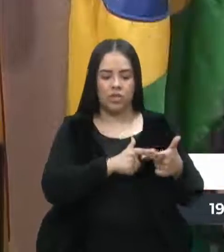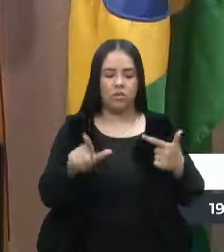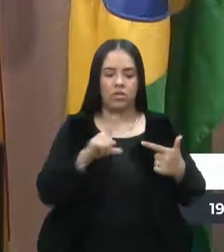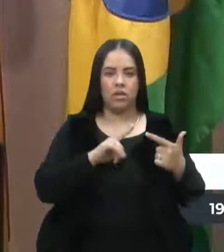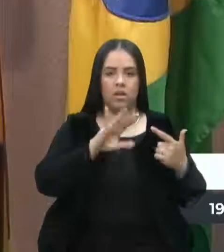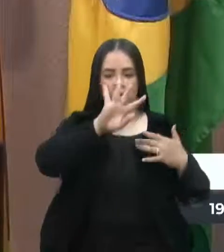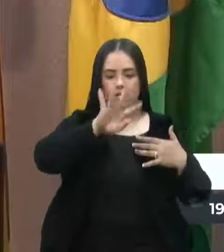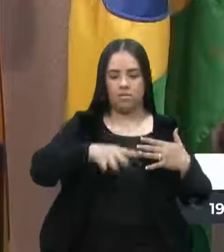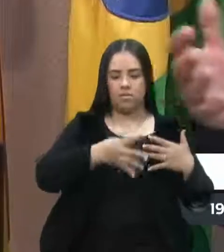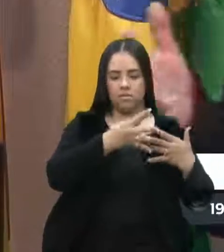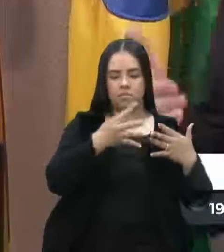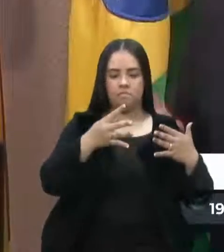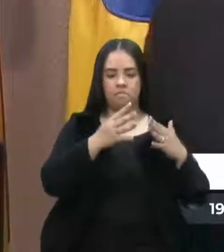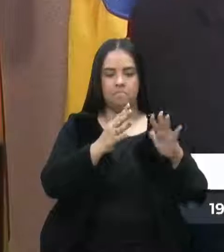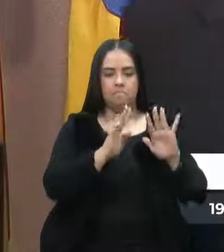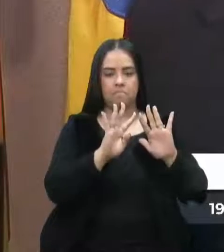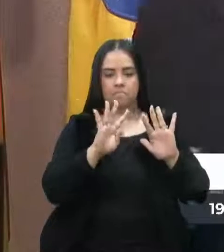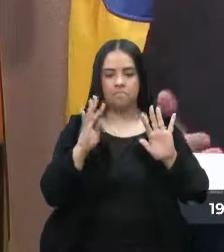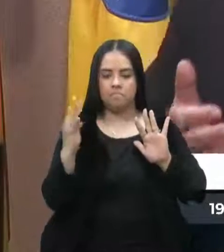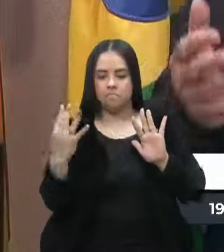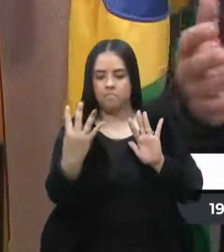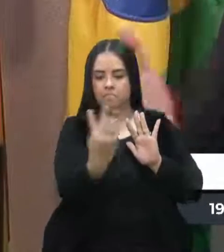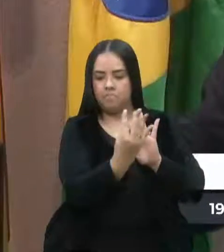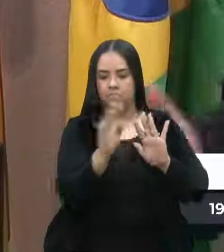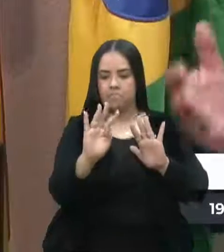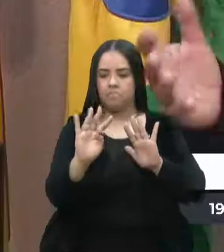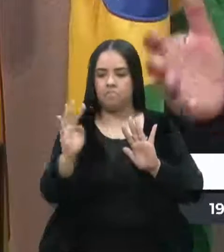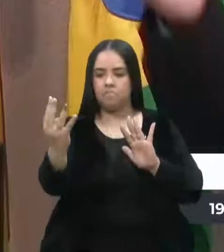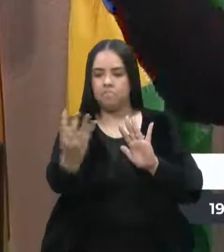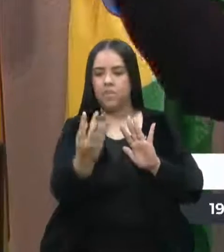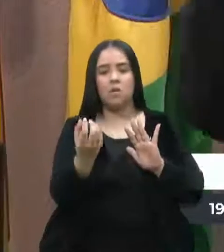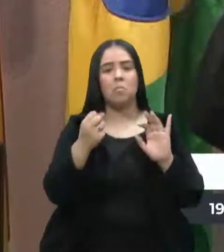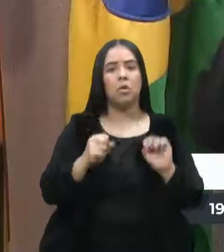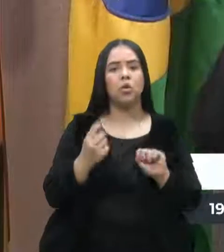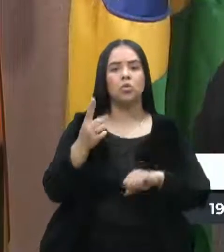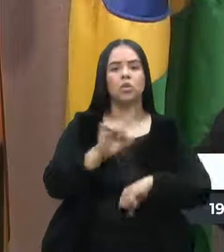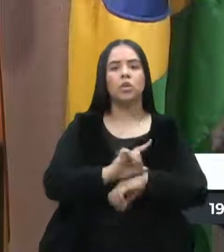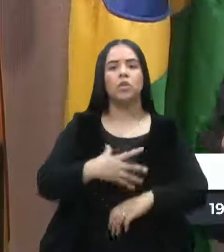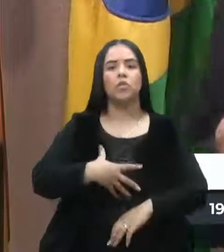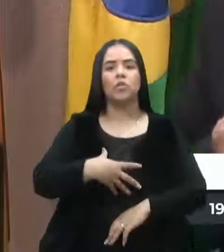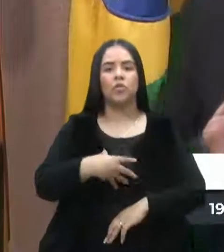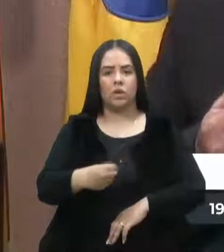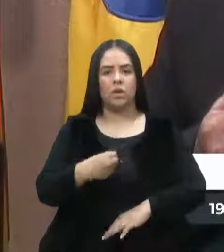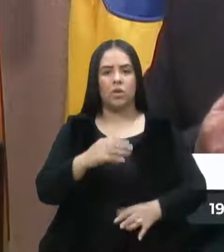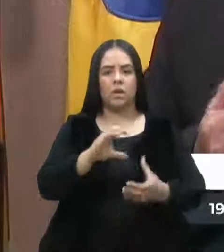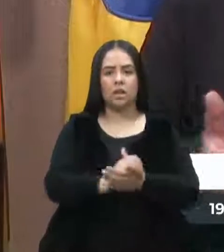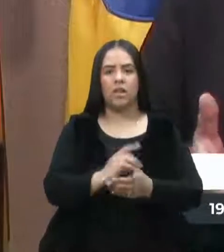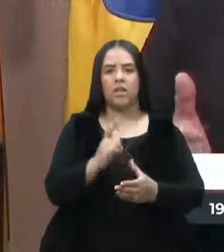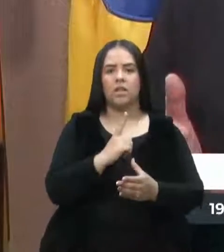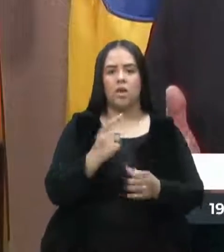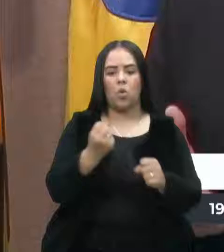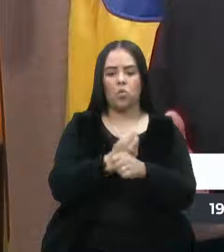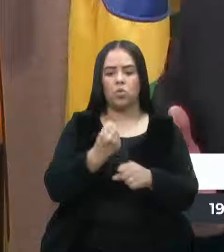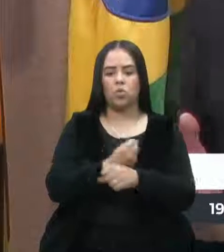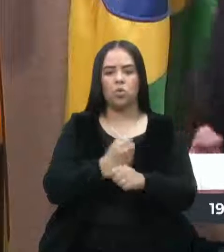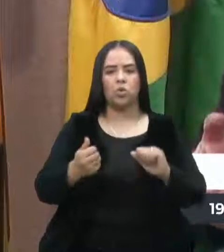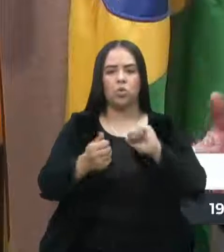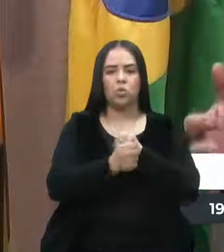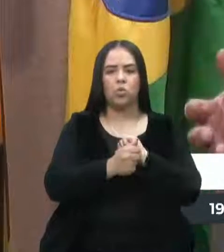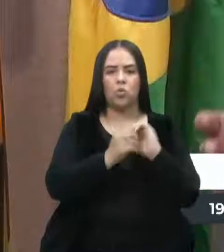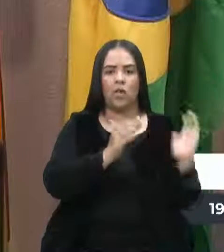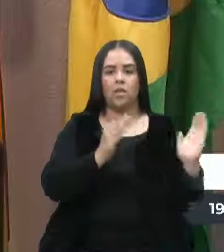telas um dia uma filha pode casar um filho e pode ter uma ampliação né recurso do